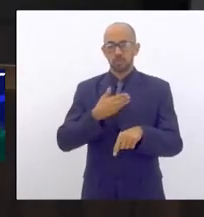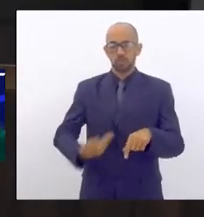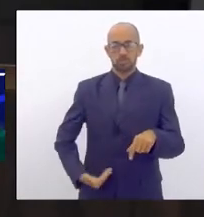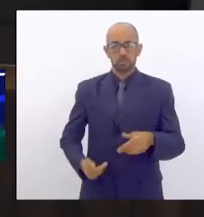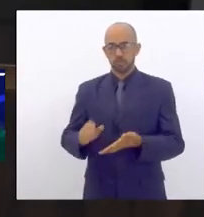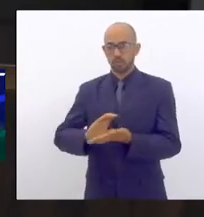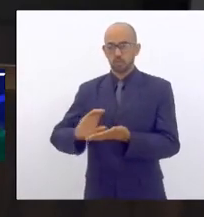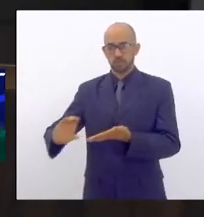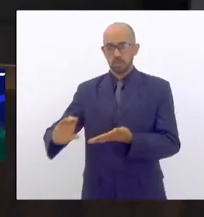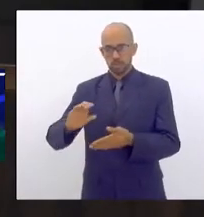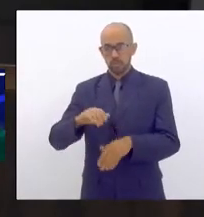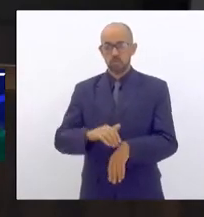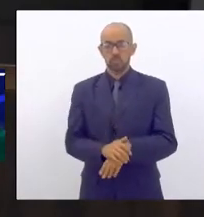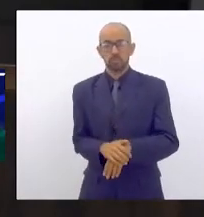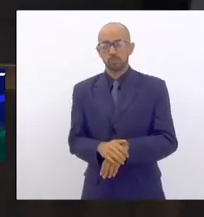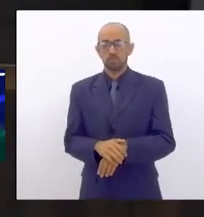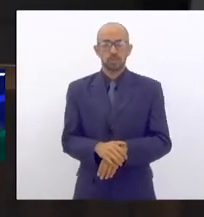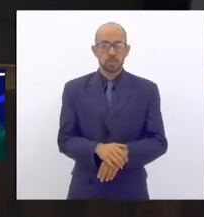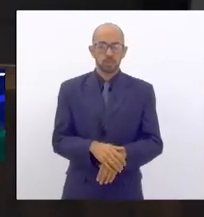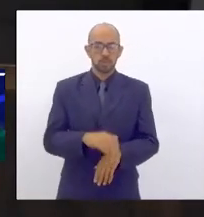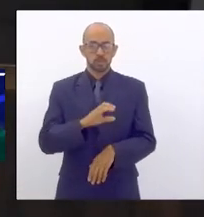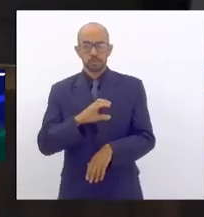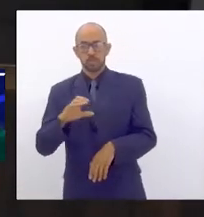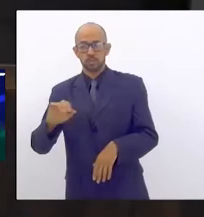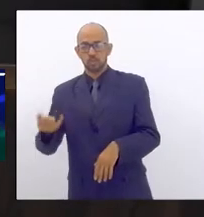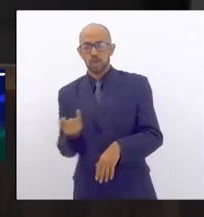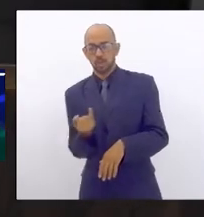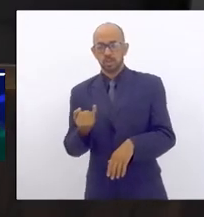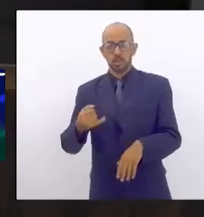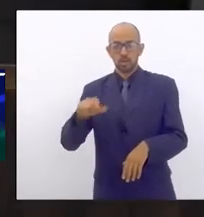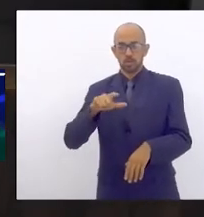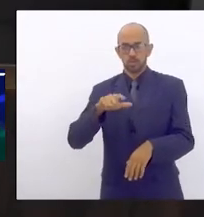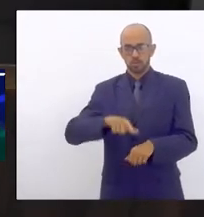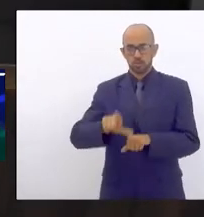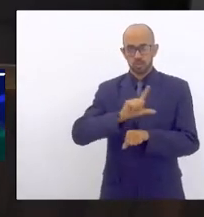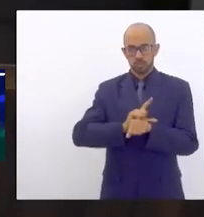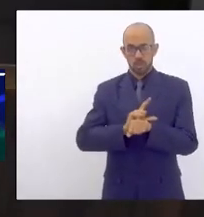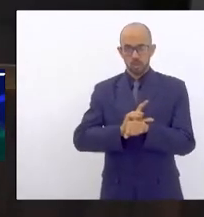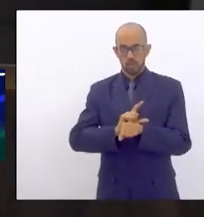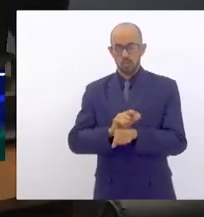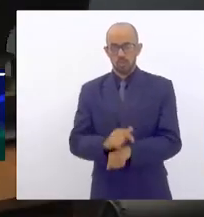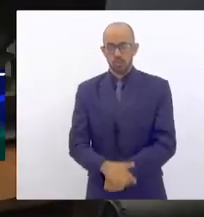Orçamento. Permite parecer pela Comissão de Constituição e Justiça, deputado Luiz Paulo.